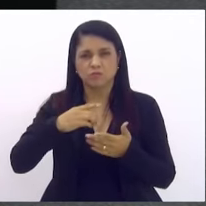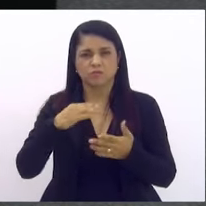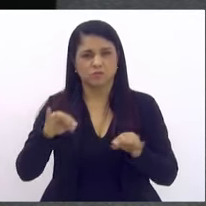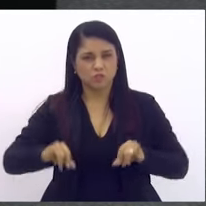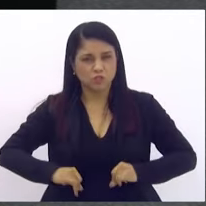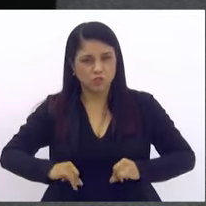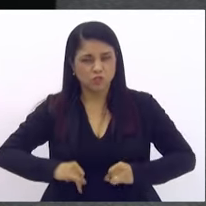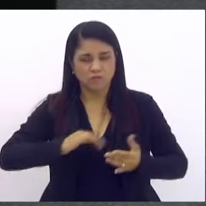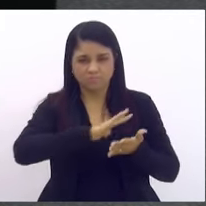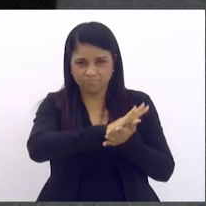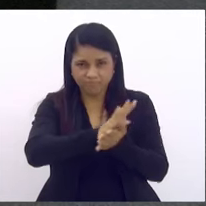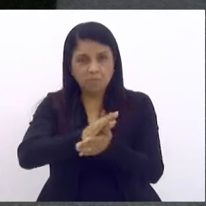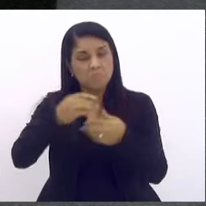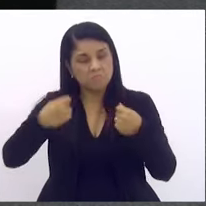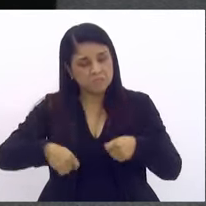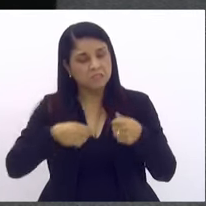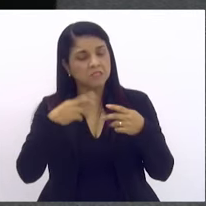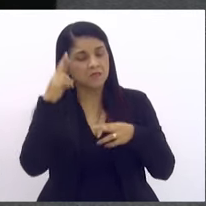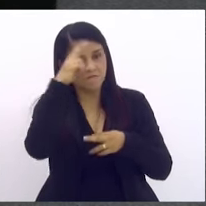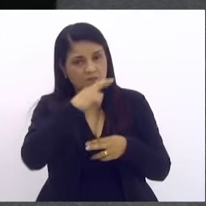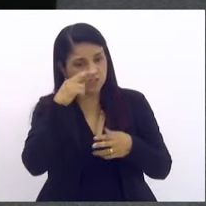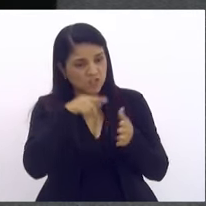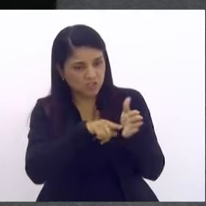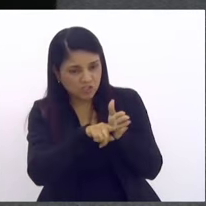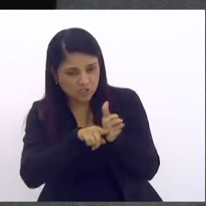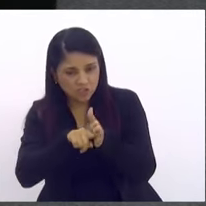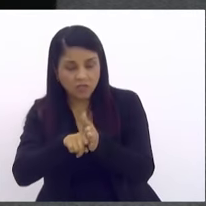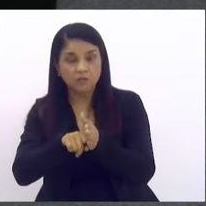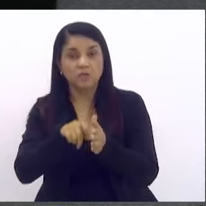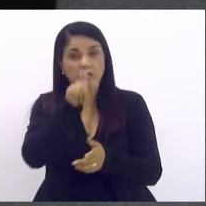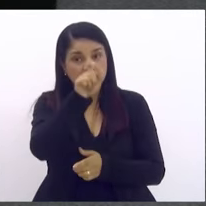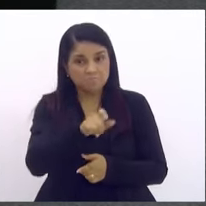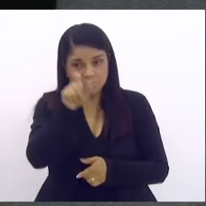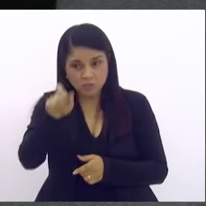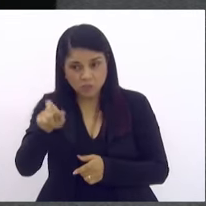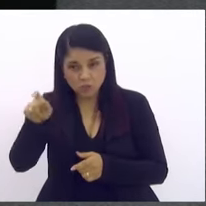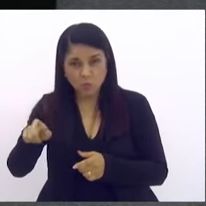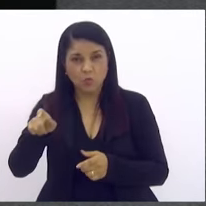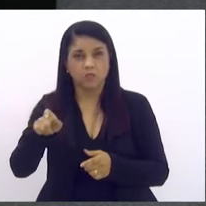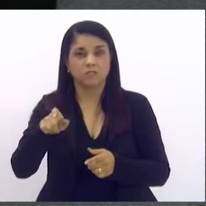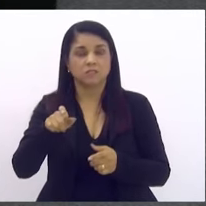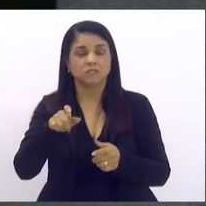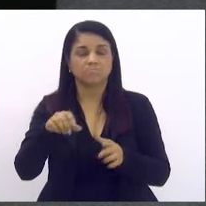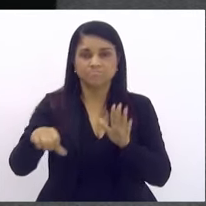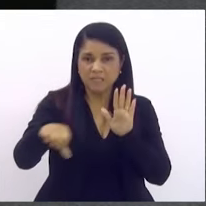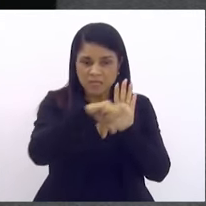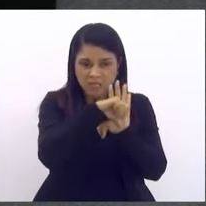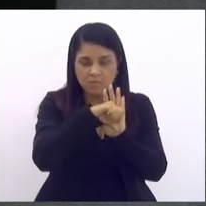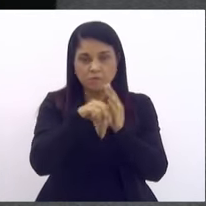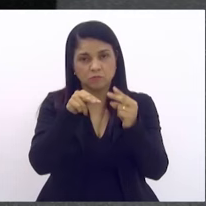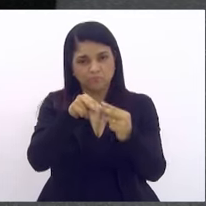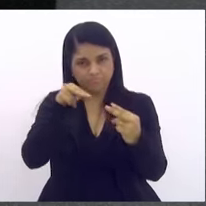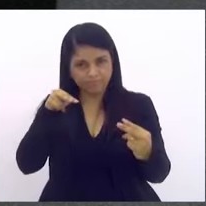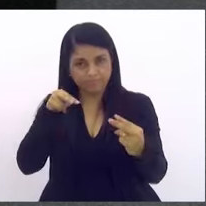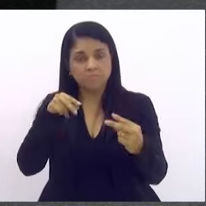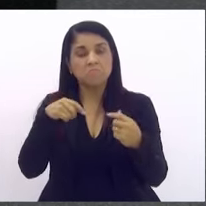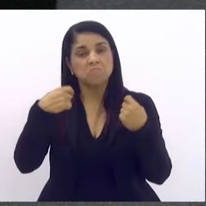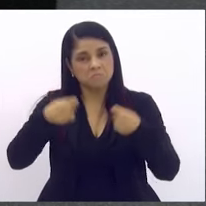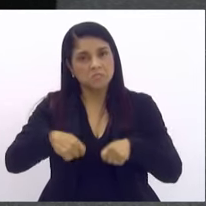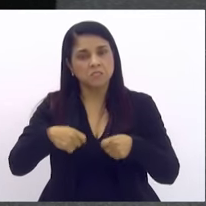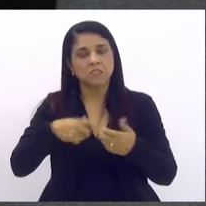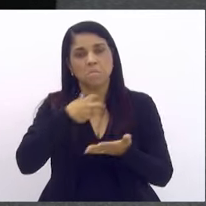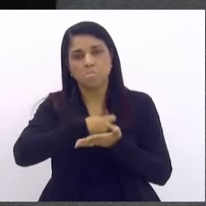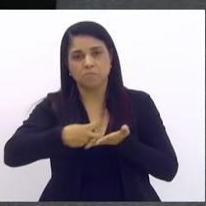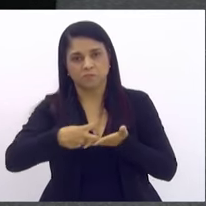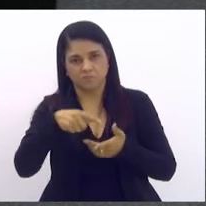investigados e que as pessoas que cometeram racismo no espaço virtual sejam punidas nós não podemos deixar pode contar com